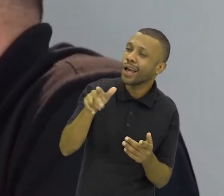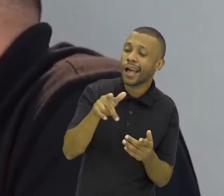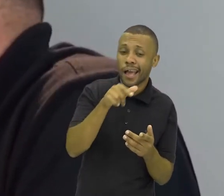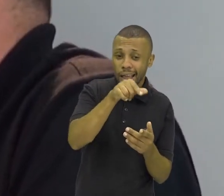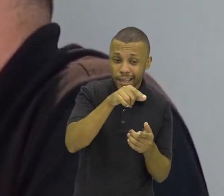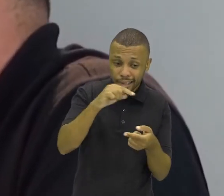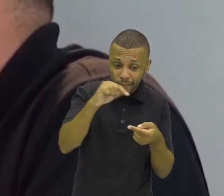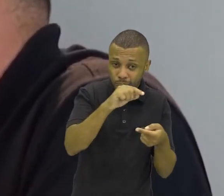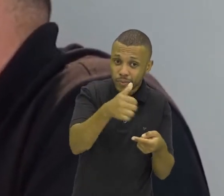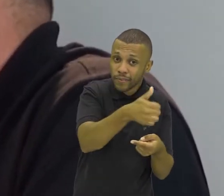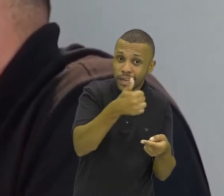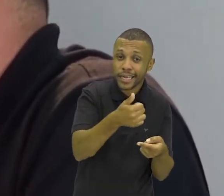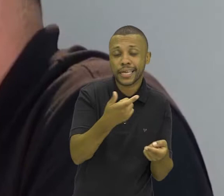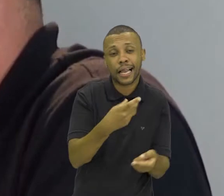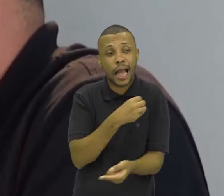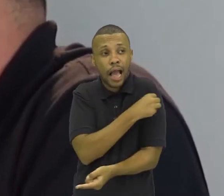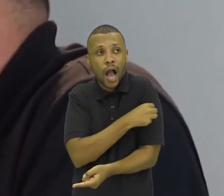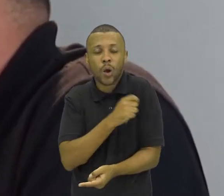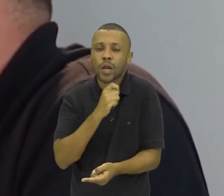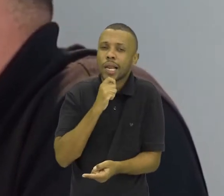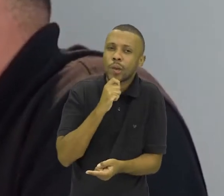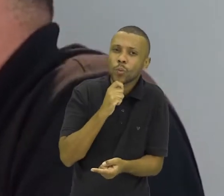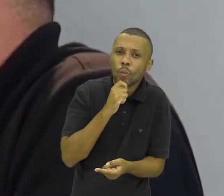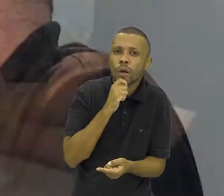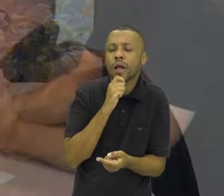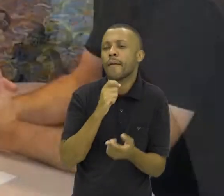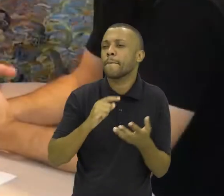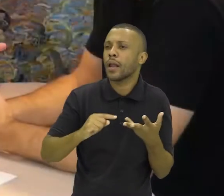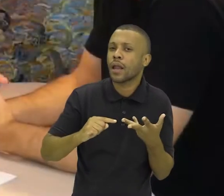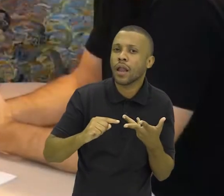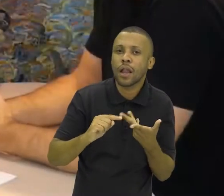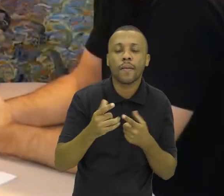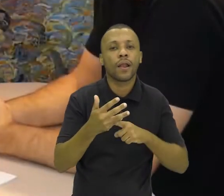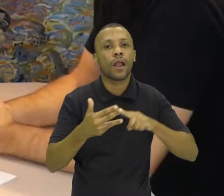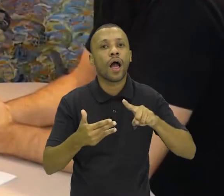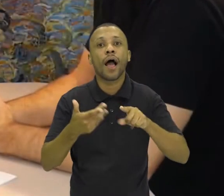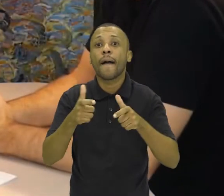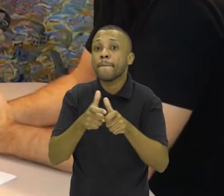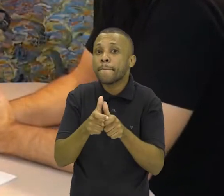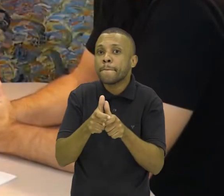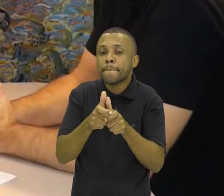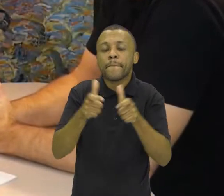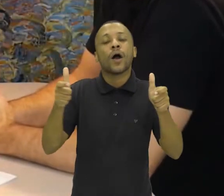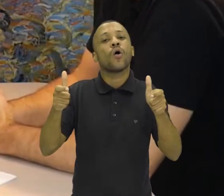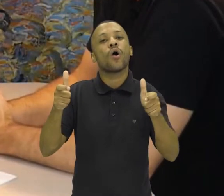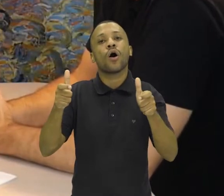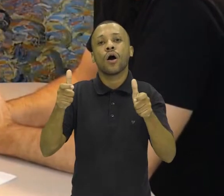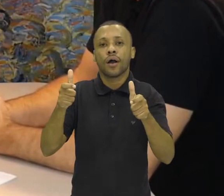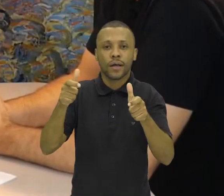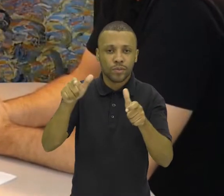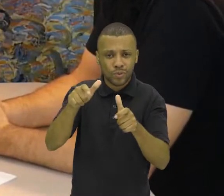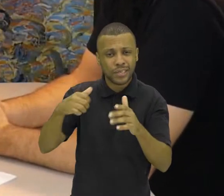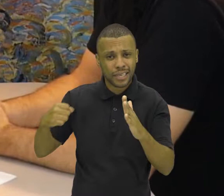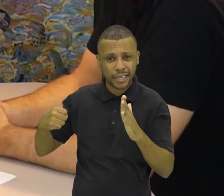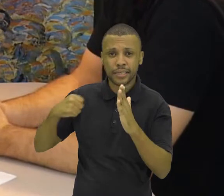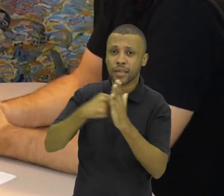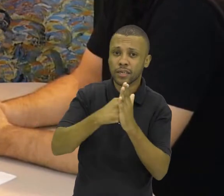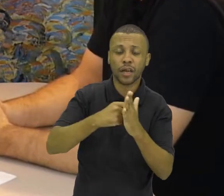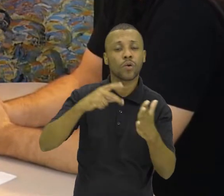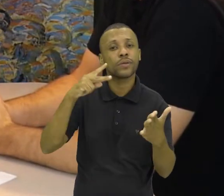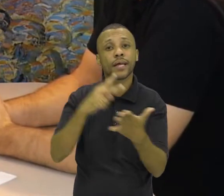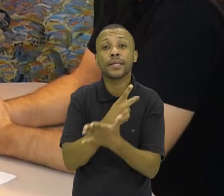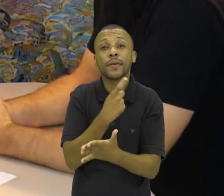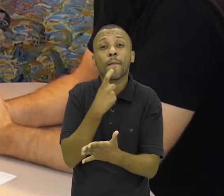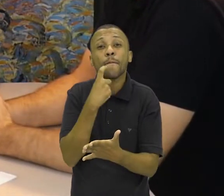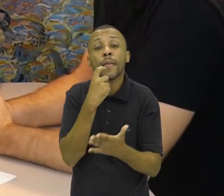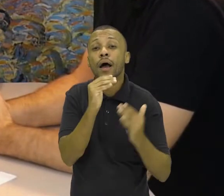estou perto de casa. É justamente. A maior parte dos acidentes acontecem a menos de 10 quilômetros de casa, não é isso? Isso. O meu foi a 1